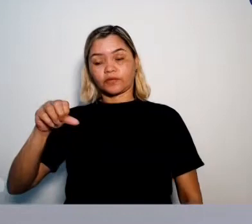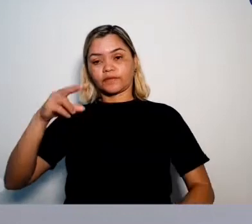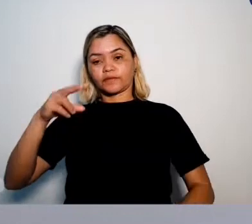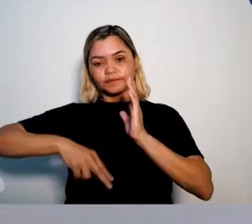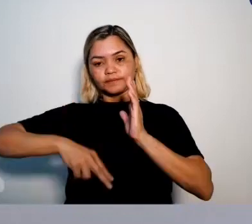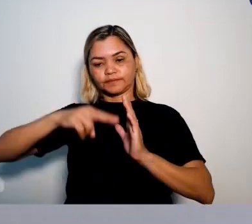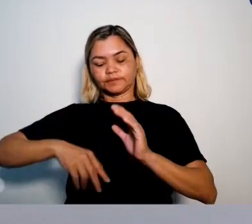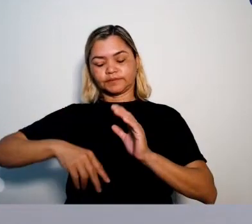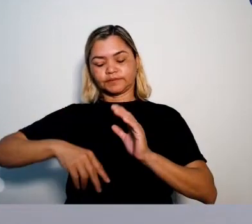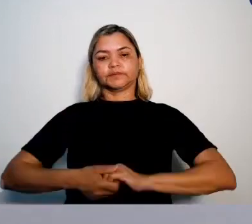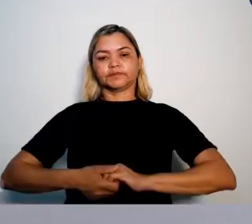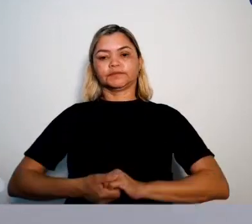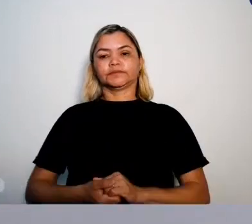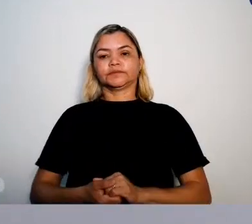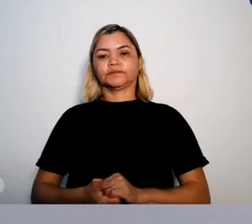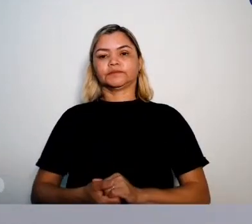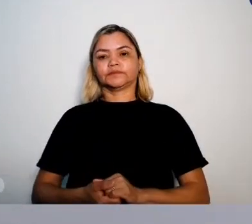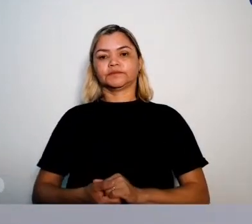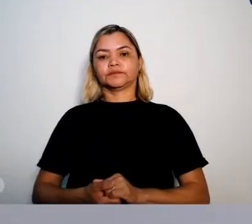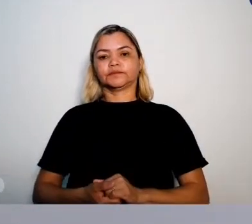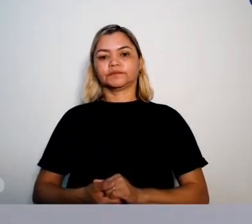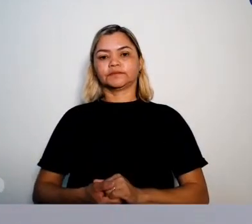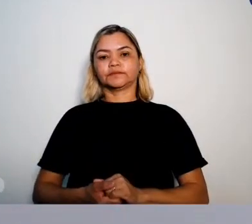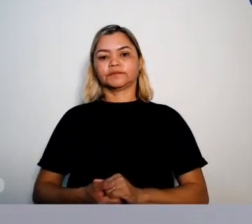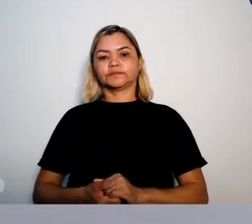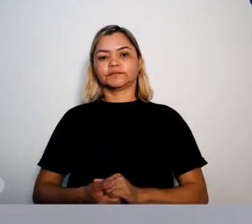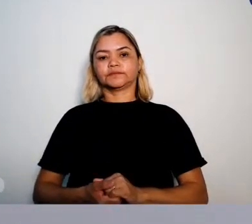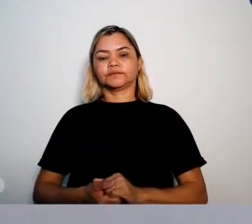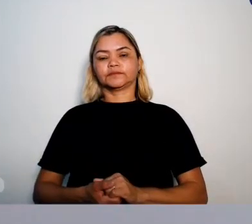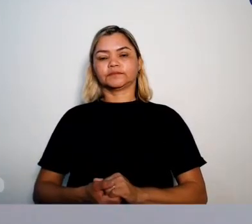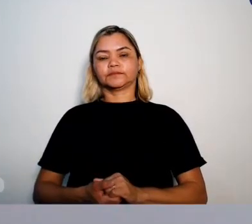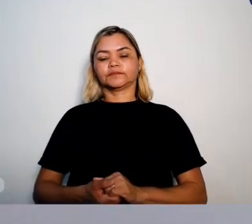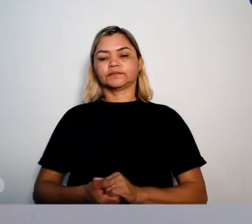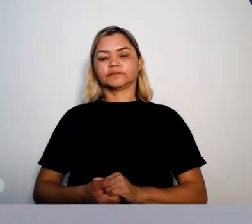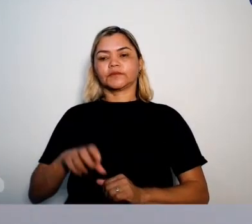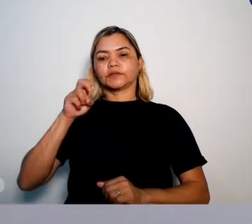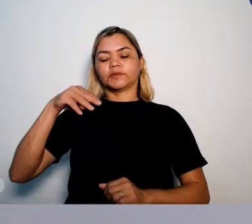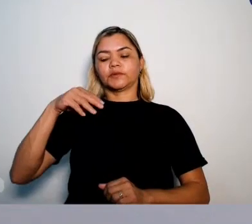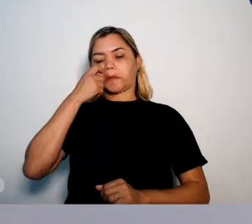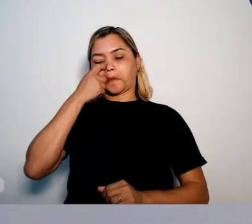Posso rabiscar? 5 minutos. 5 minutos, vereador.